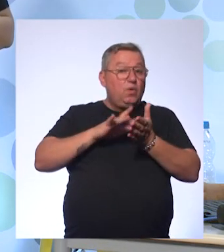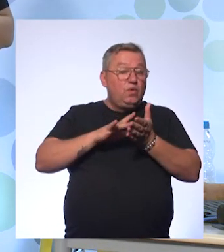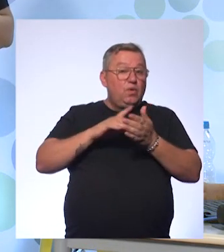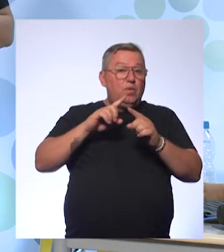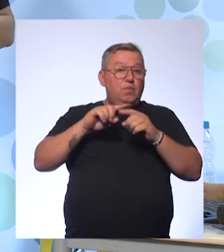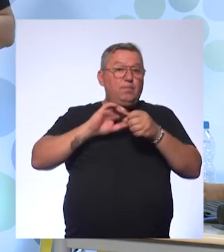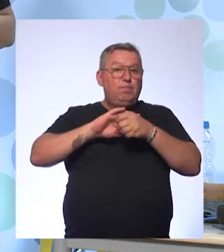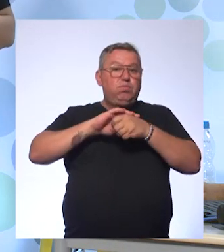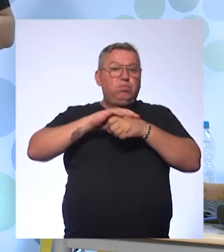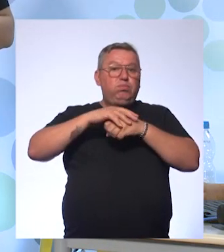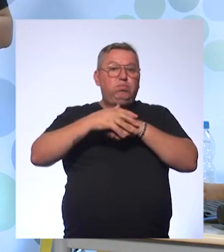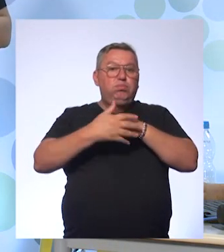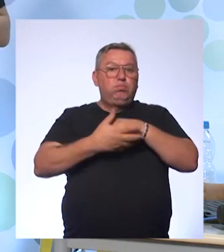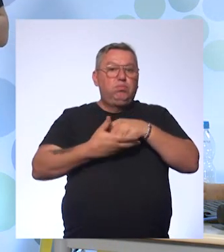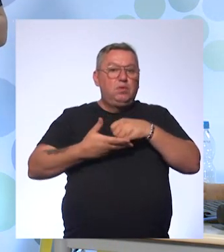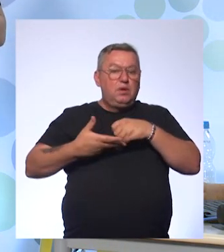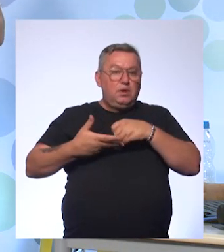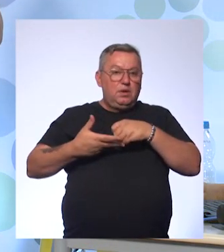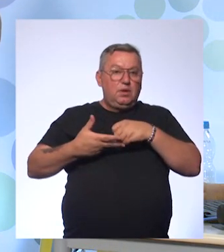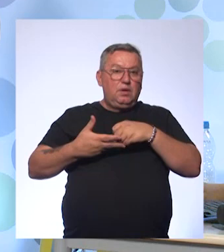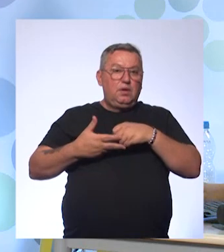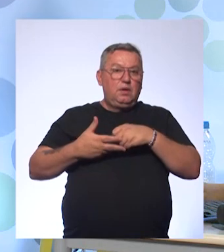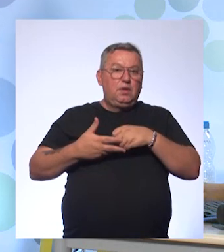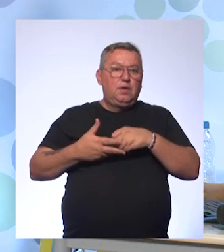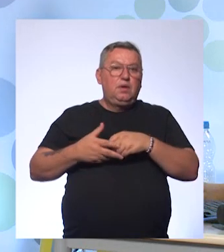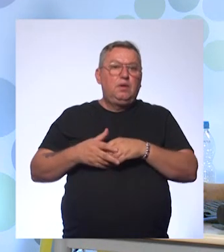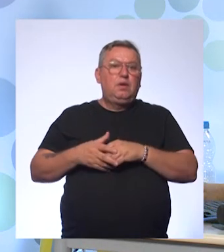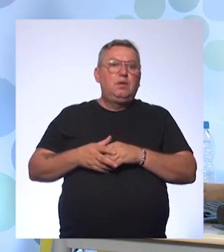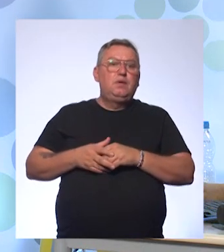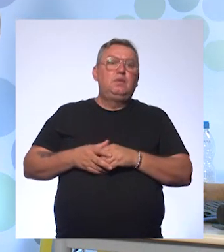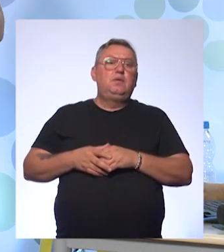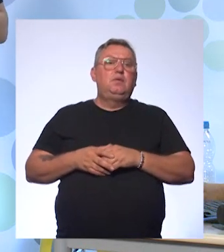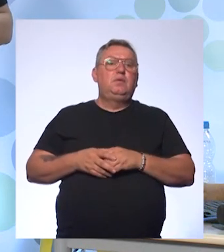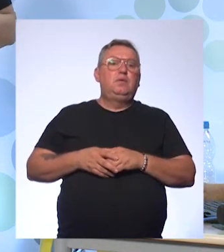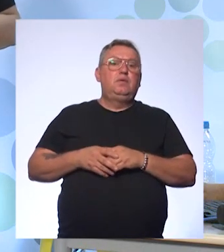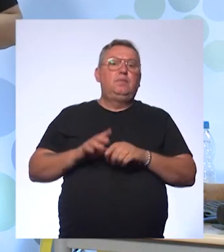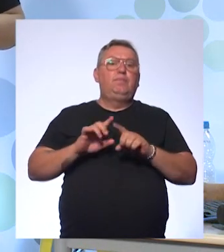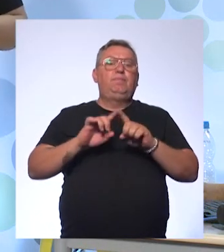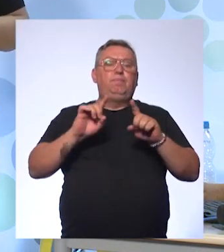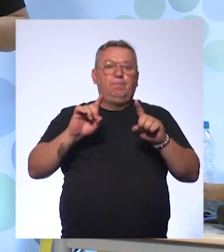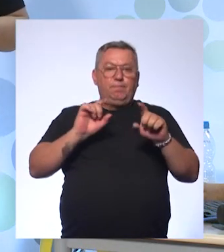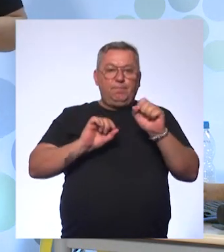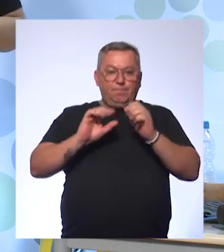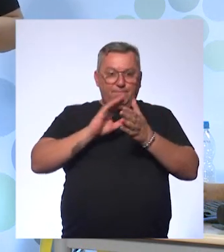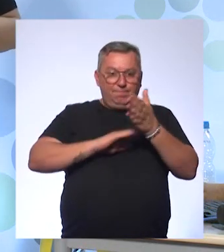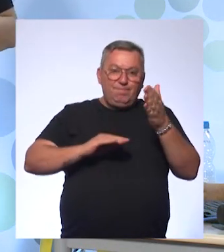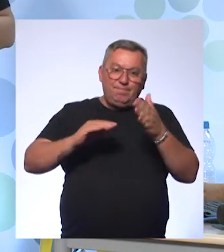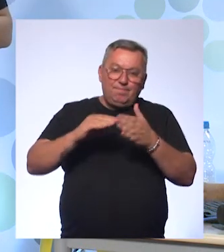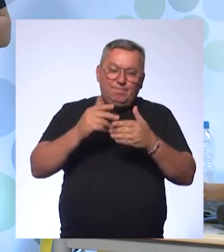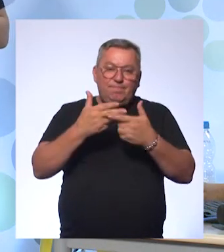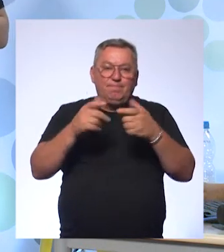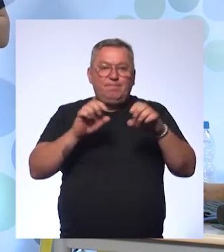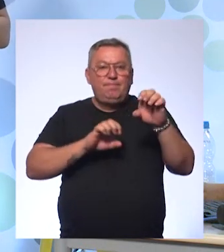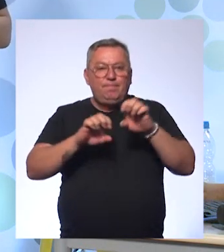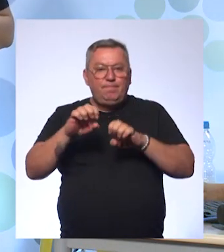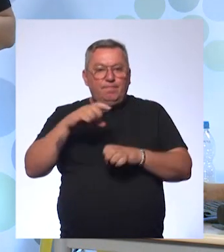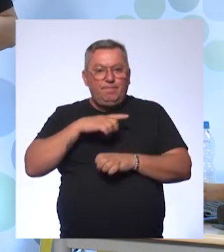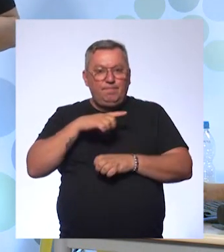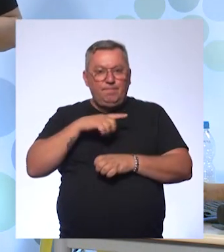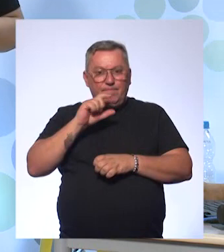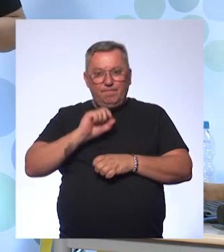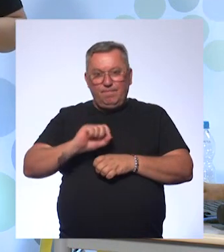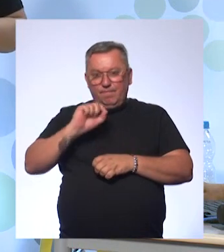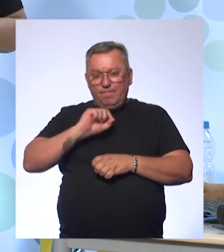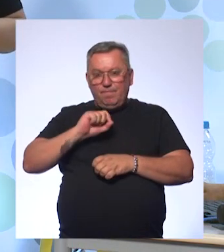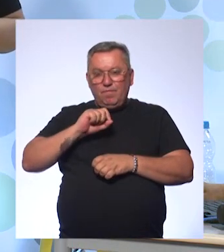ectoderme tem contato com a mesoderme, mas todas aquelas estruturas que estão ali